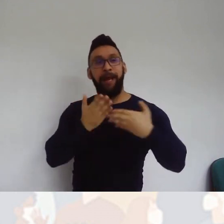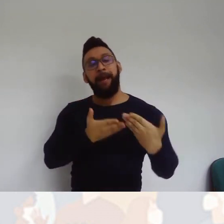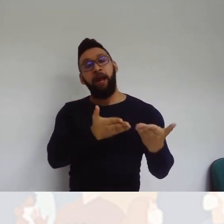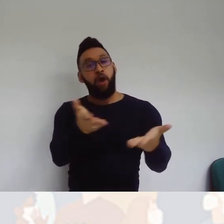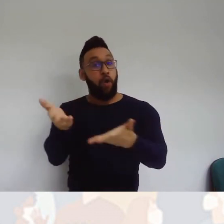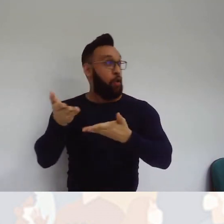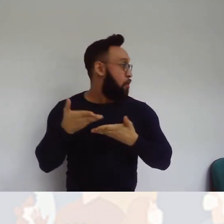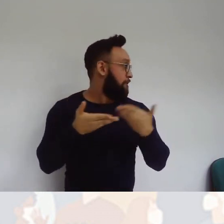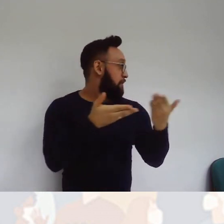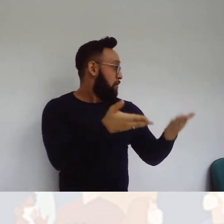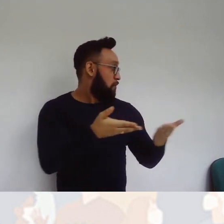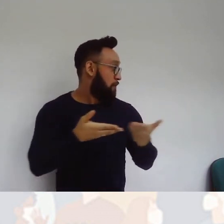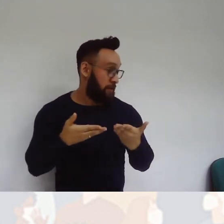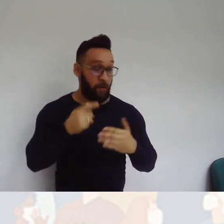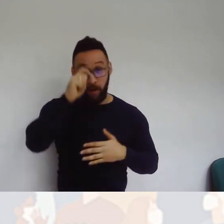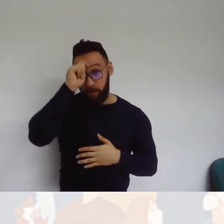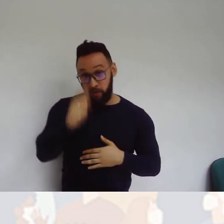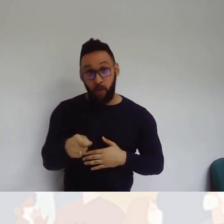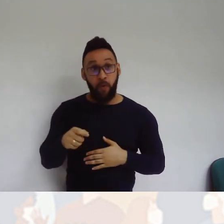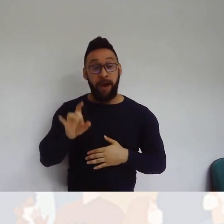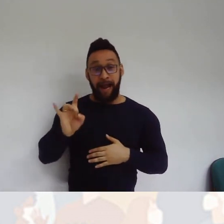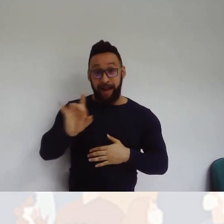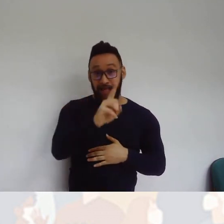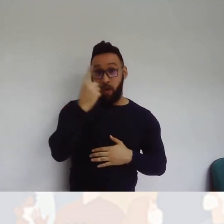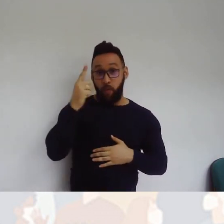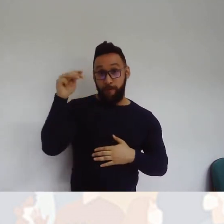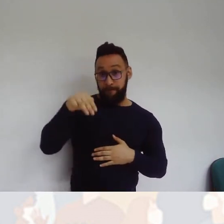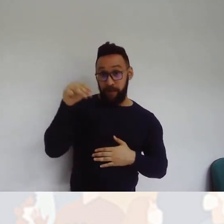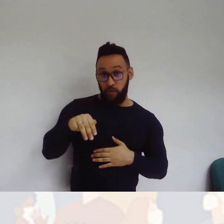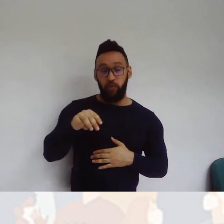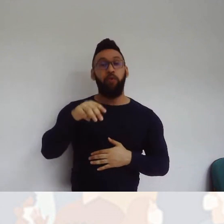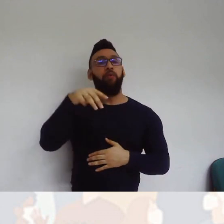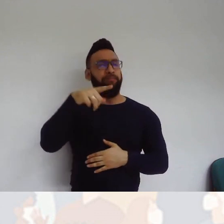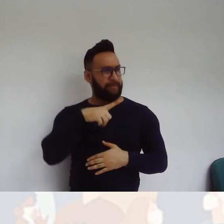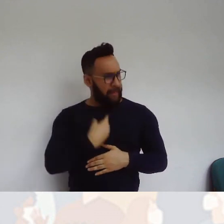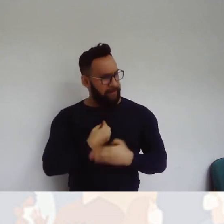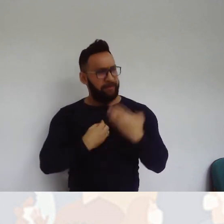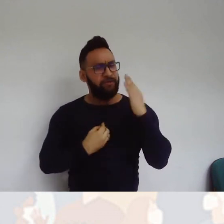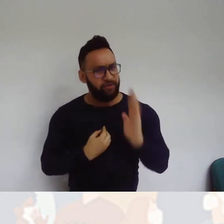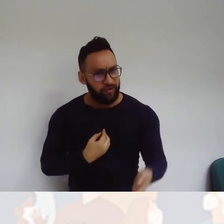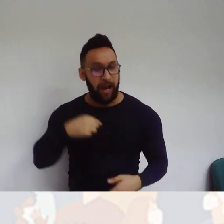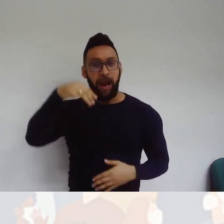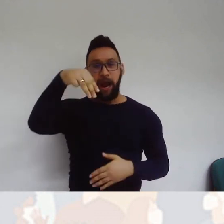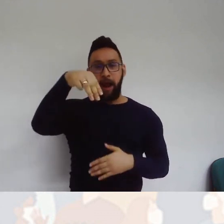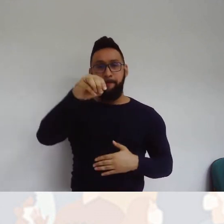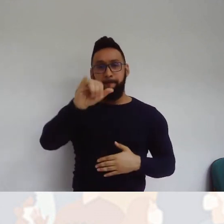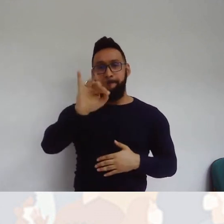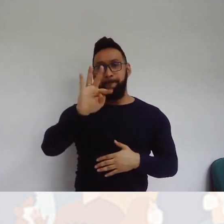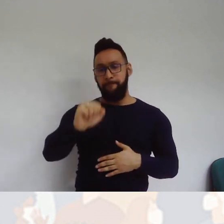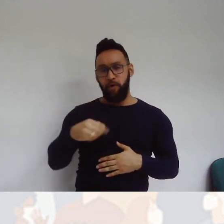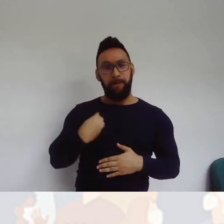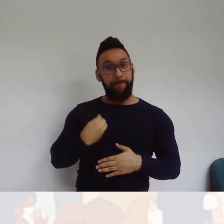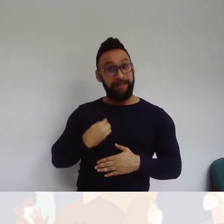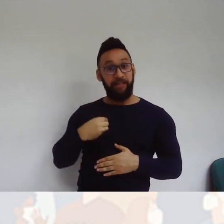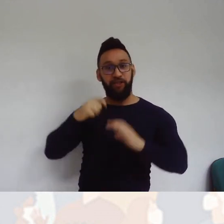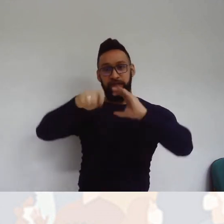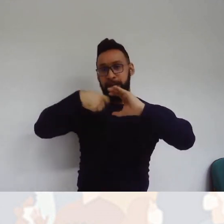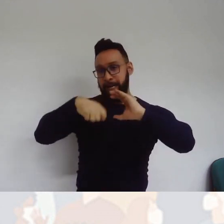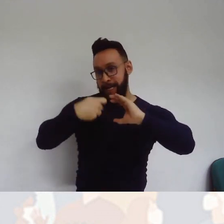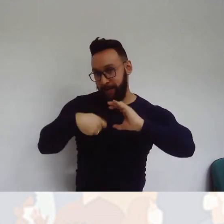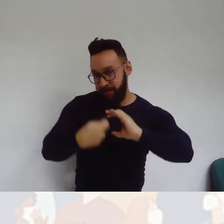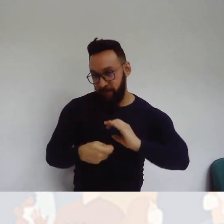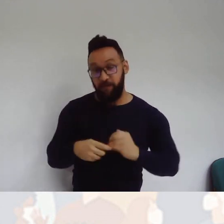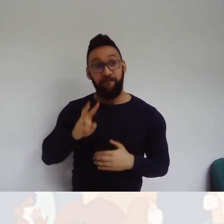que gravassem um vídeo de 1 minuto, inclusive tem um lá, do Luiz Paulo, lançando esse livro, né, que nós vamos mostrar